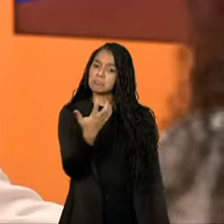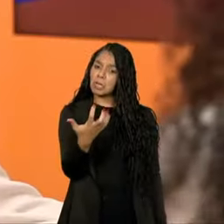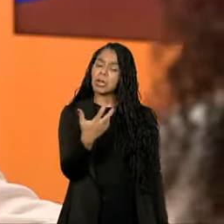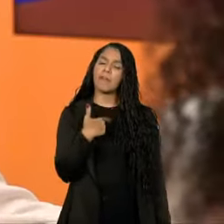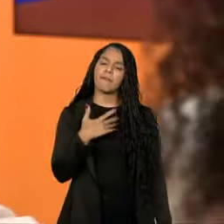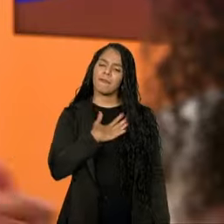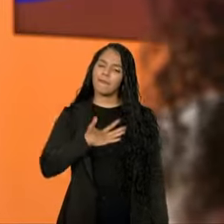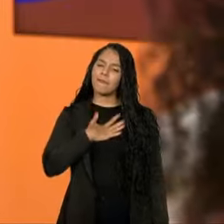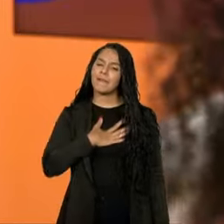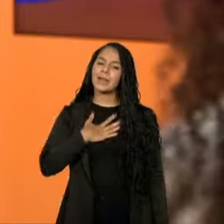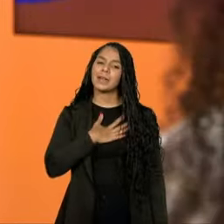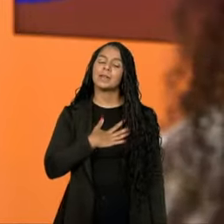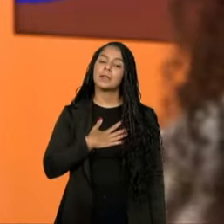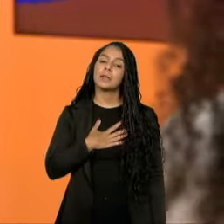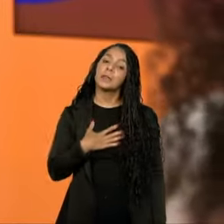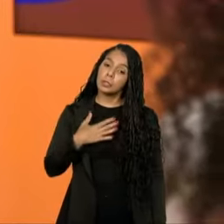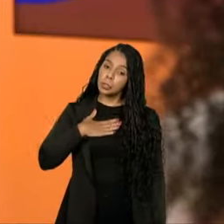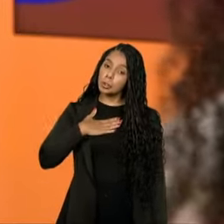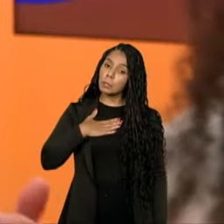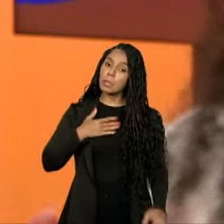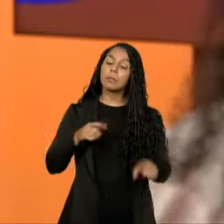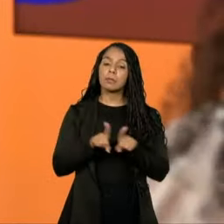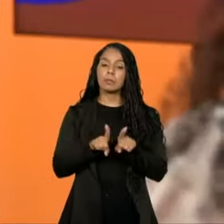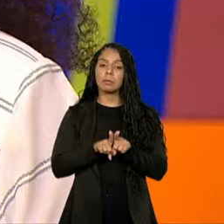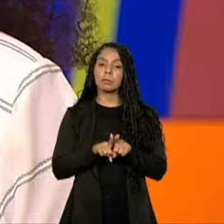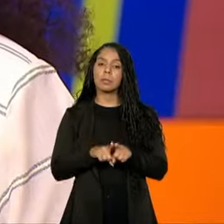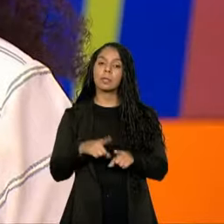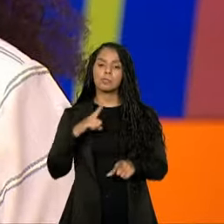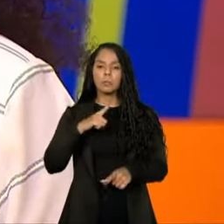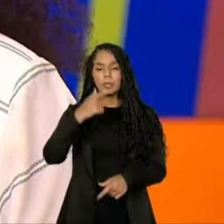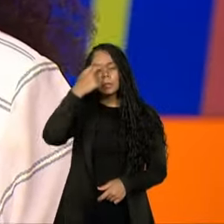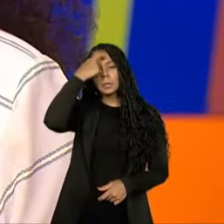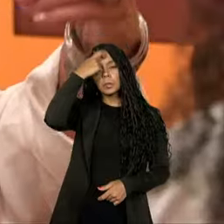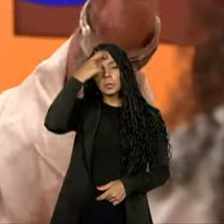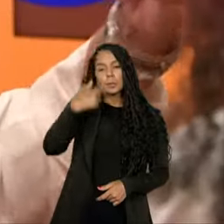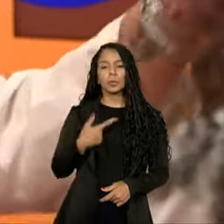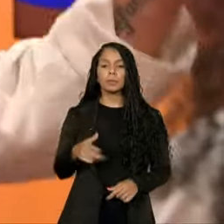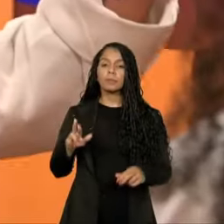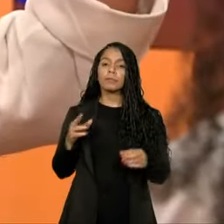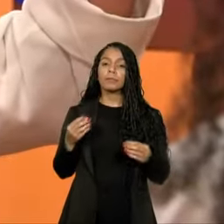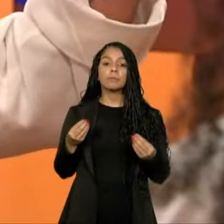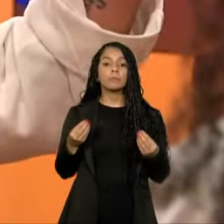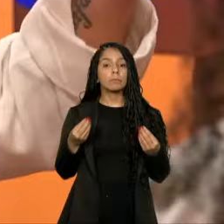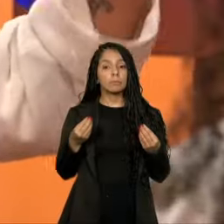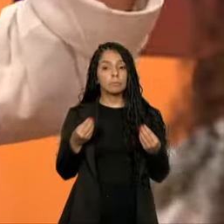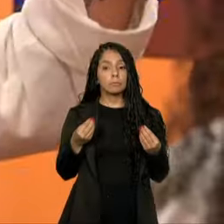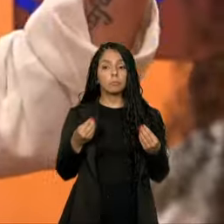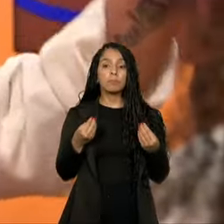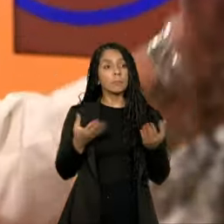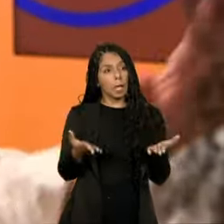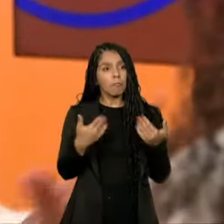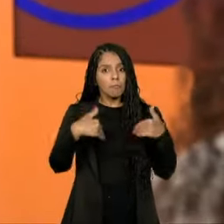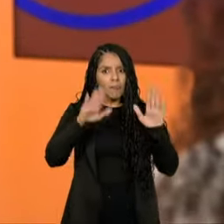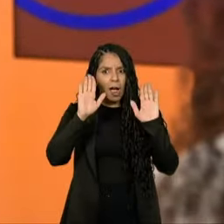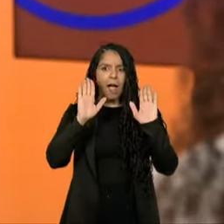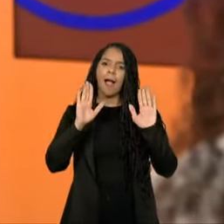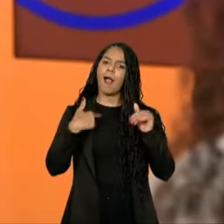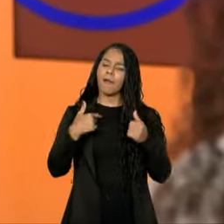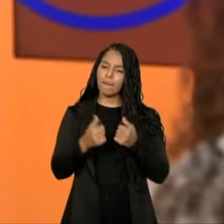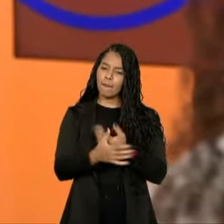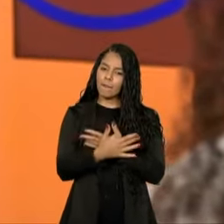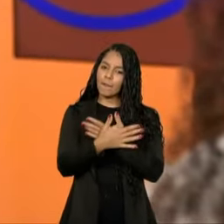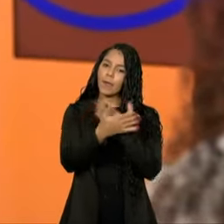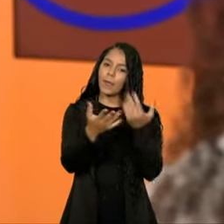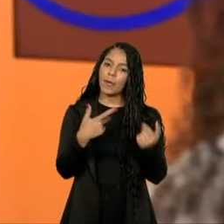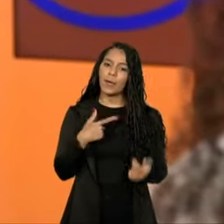felizes, de ter tomado essa consciência e de ter dado para eles essa voa. Agora, claro que esse